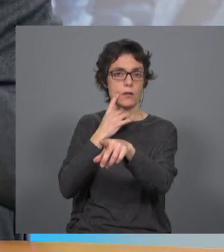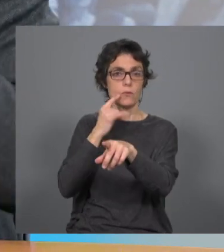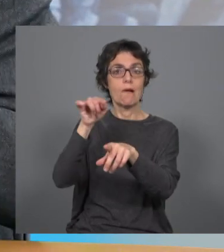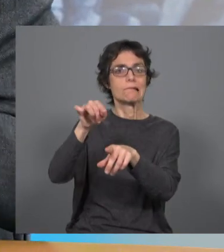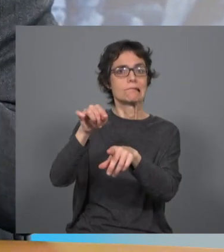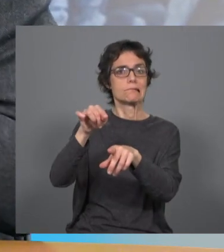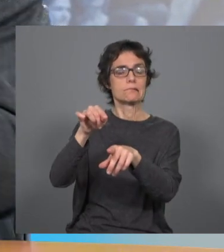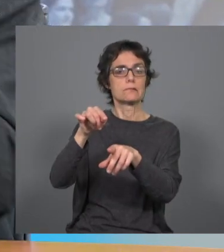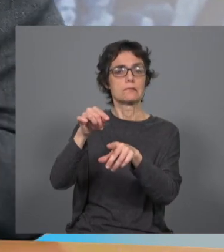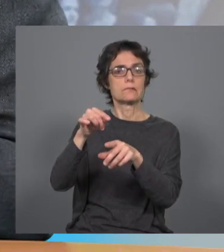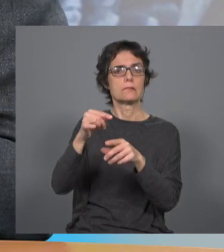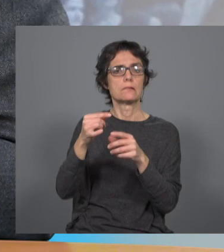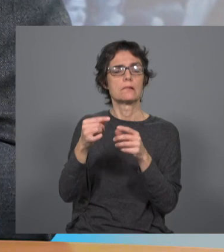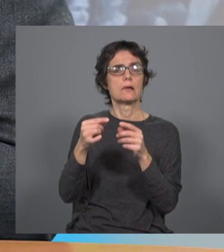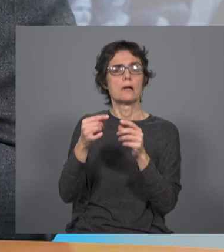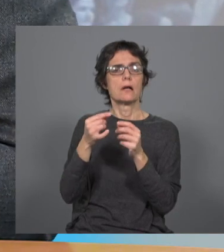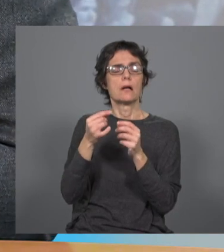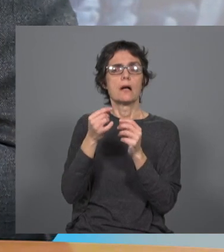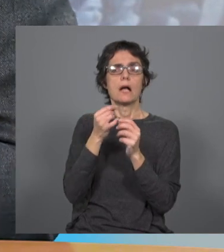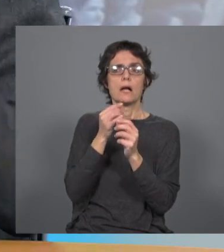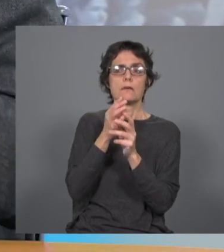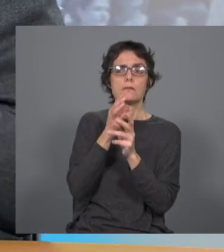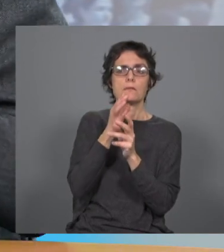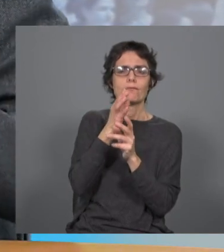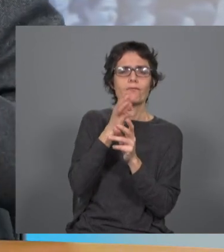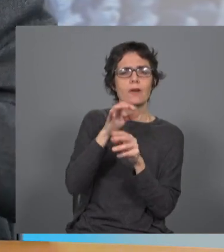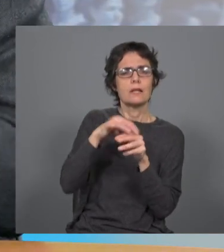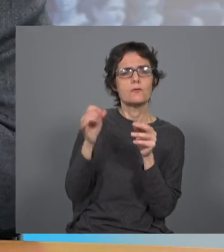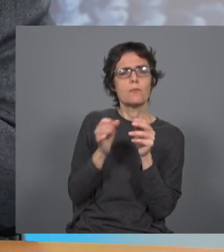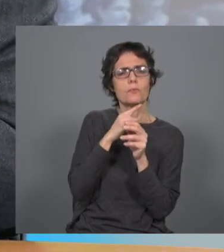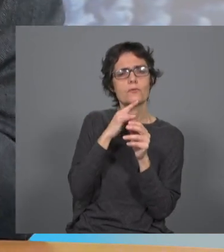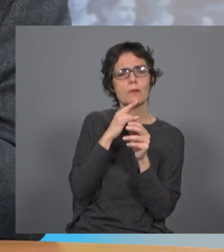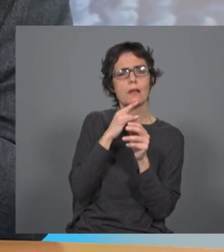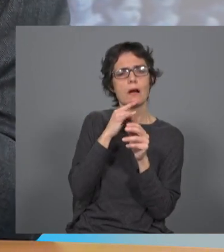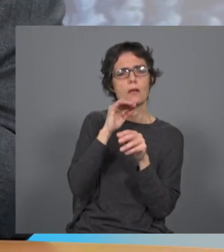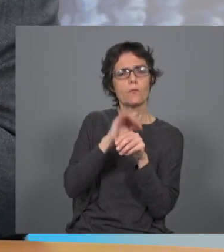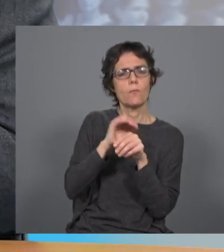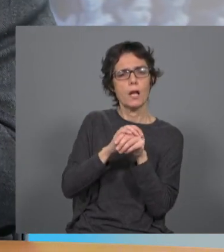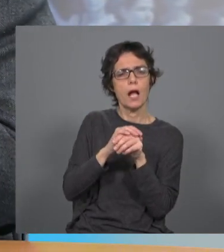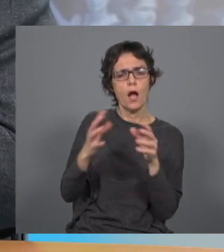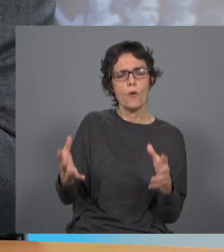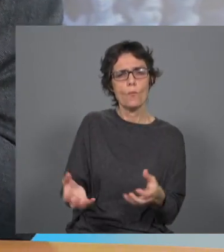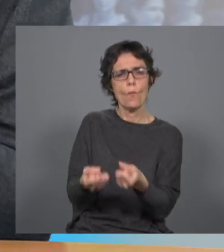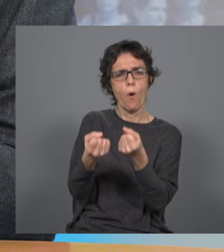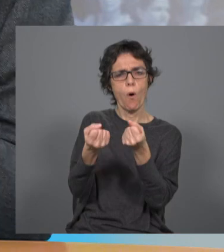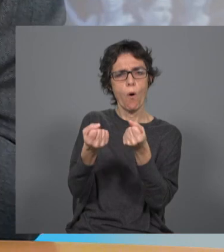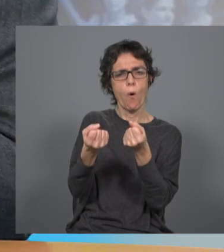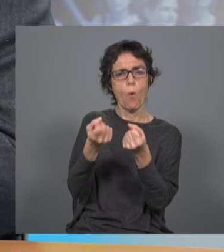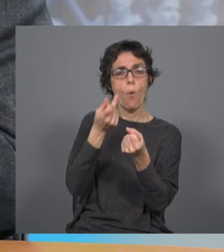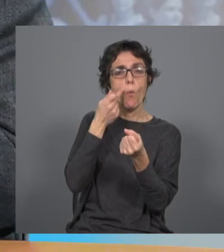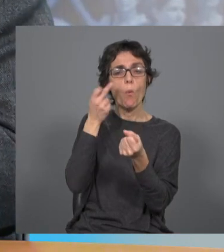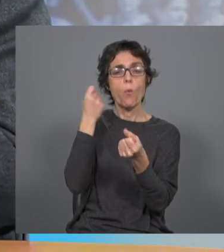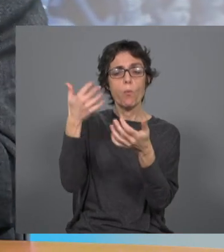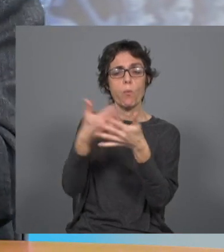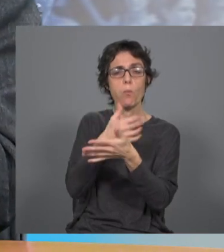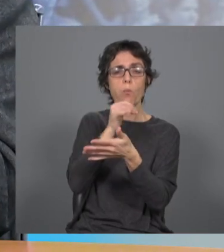somos ressuscitados a partir da terra também. Portanto, o ciclo do pó ao pó, do nascimento à